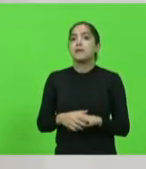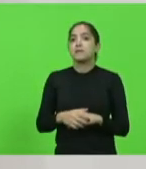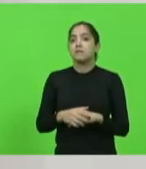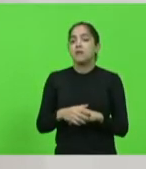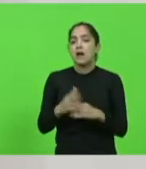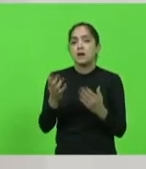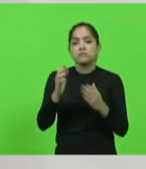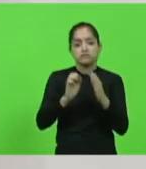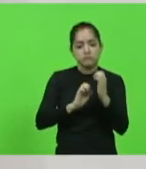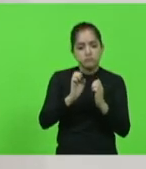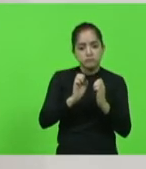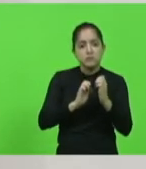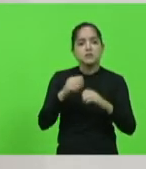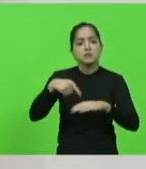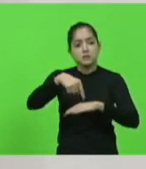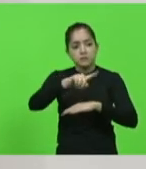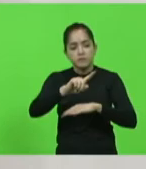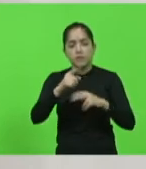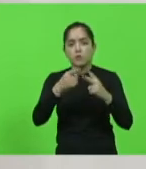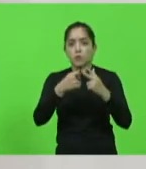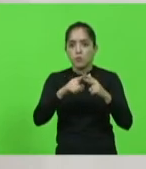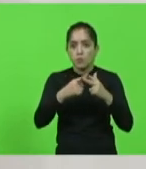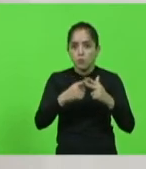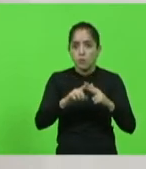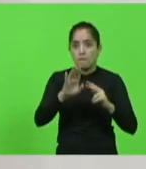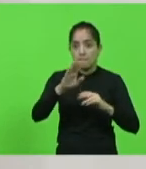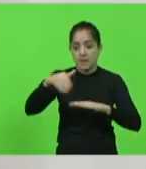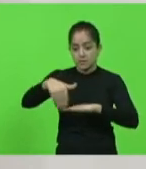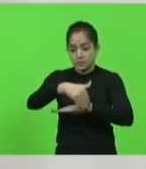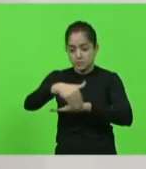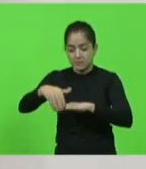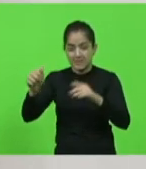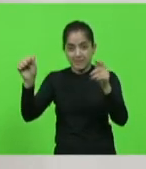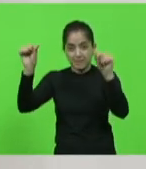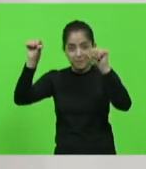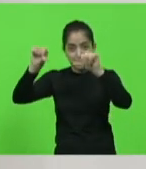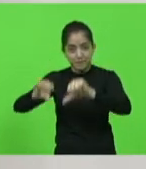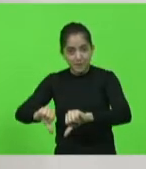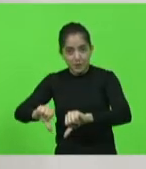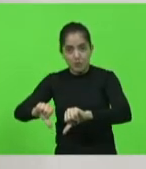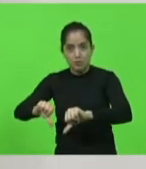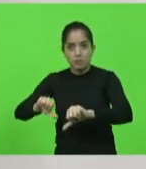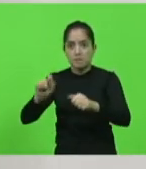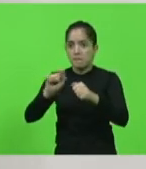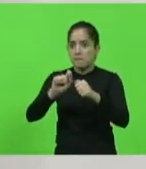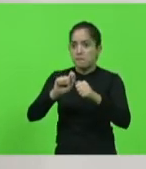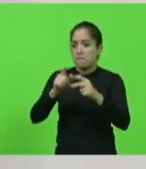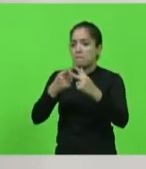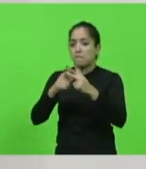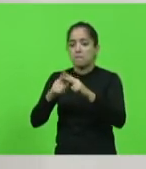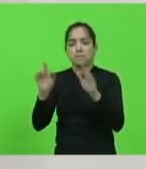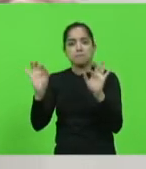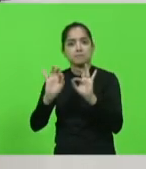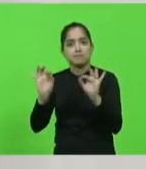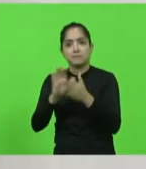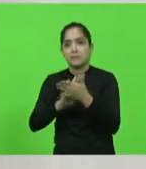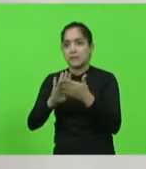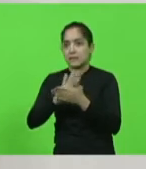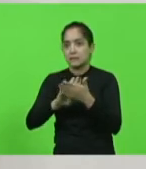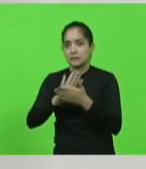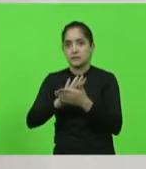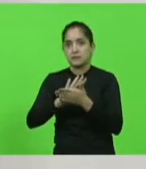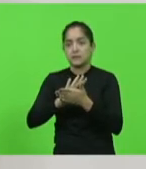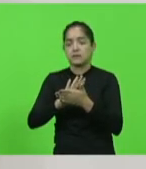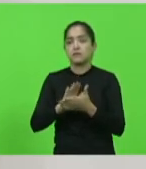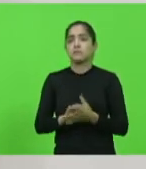estão trabalhando. Mas aqueles trechos onde a rodovia está pior, ninguém mexe, ninguém recupera. Se você pegar ali do Trevão